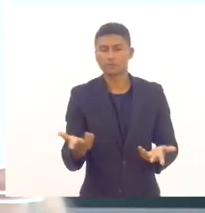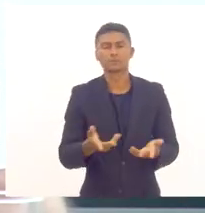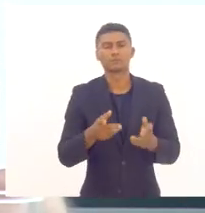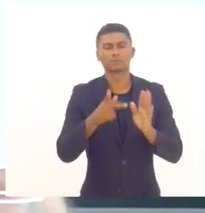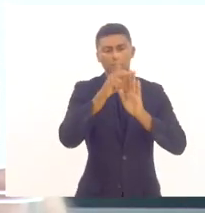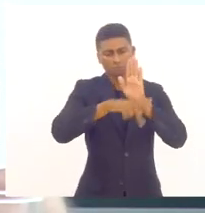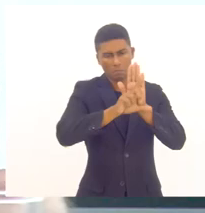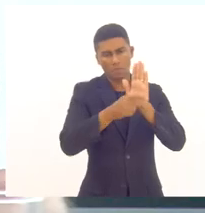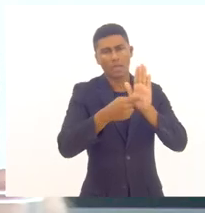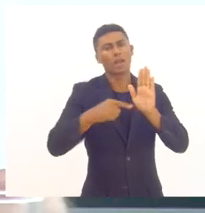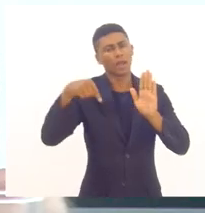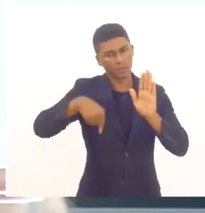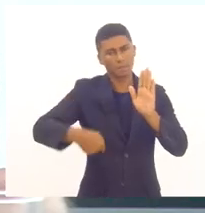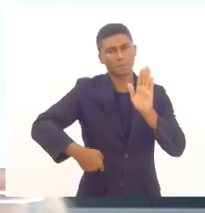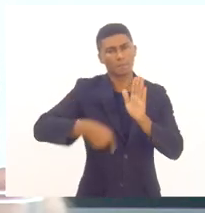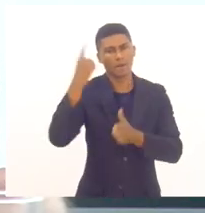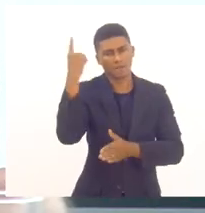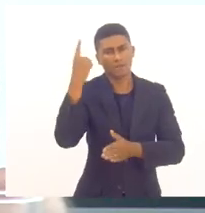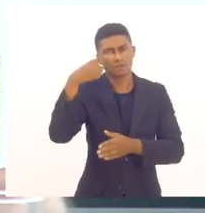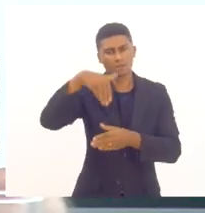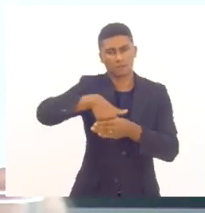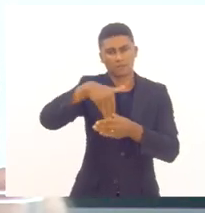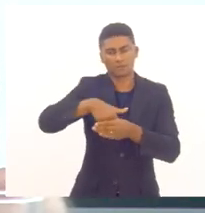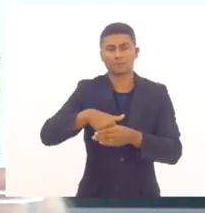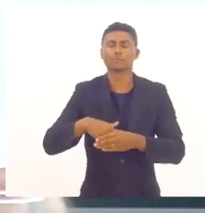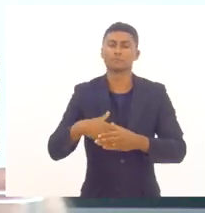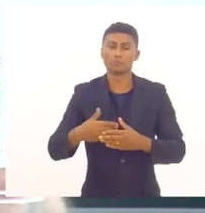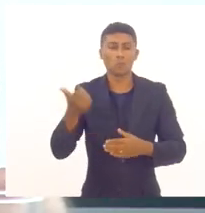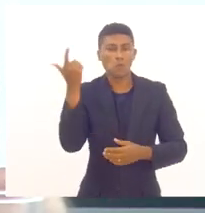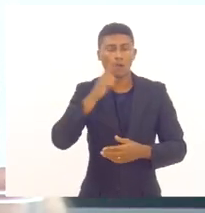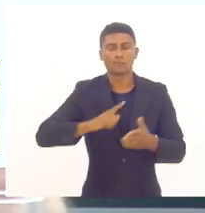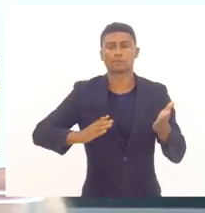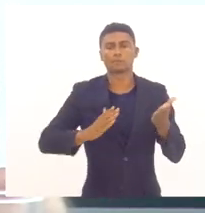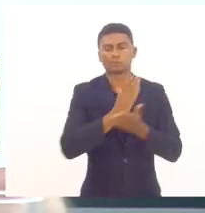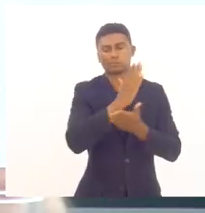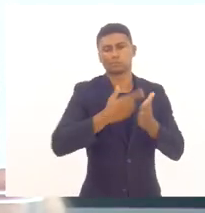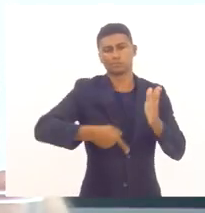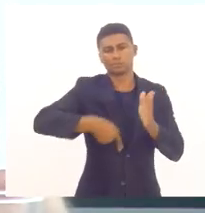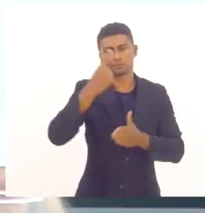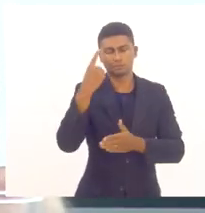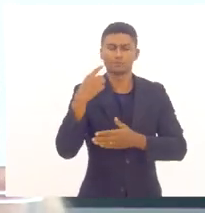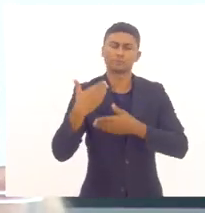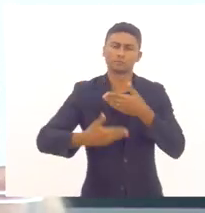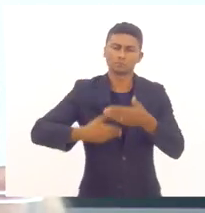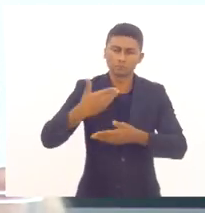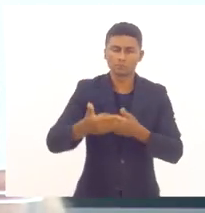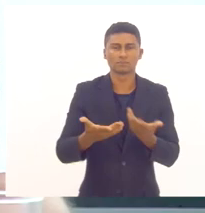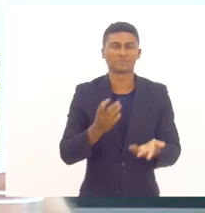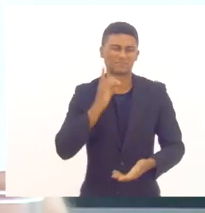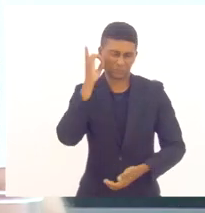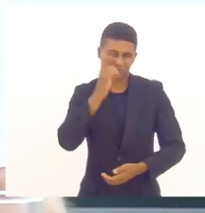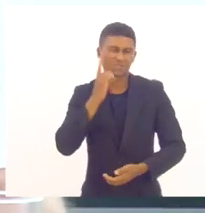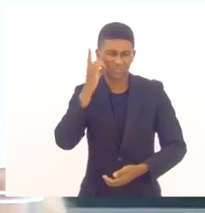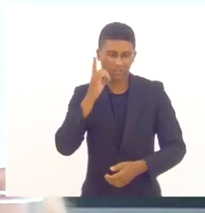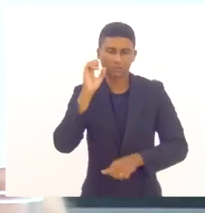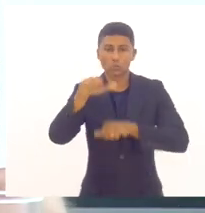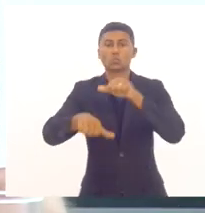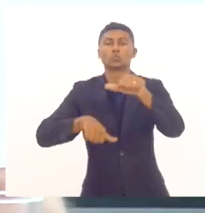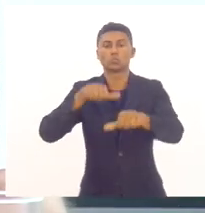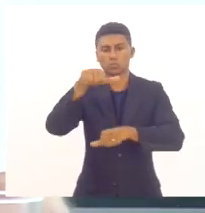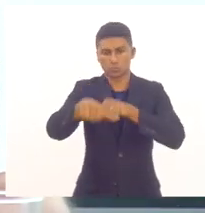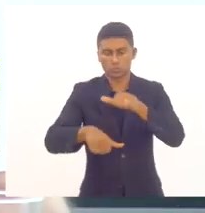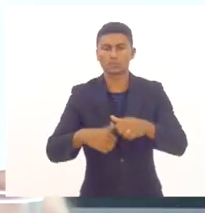sua primeira votação, foi aprovado na sua primeira votação e mudou a legislatura. E a